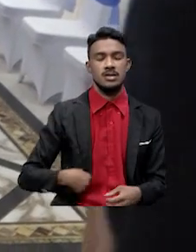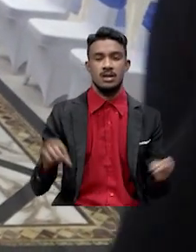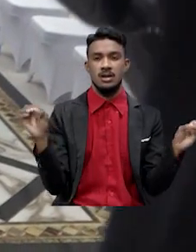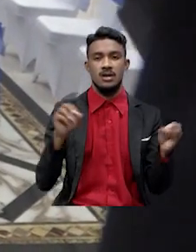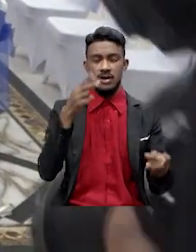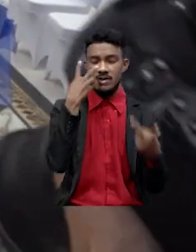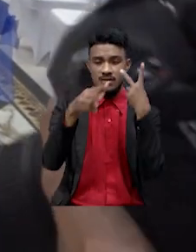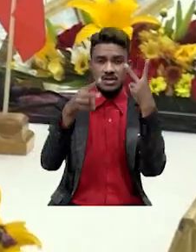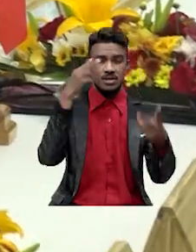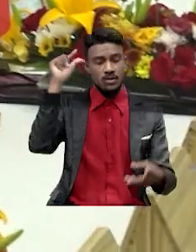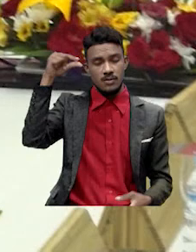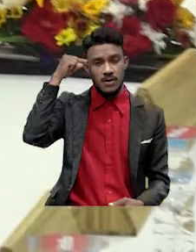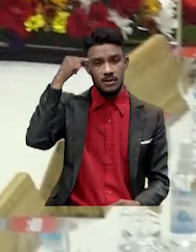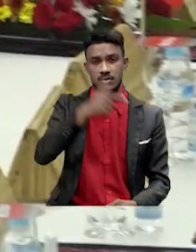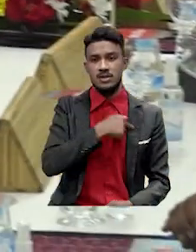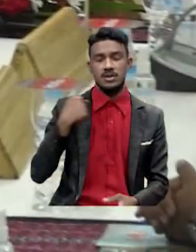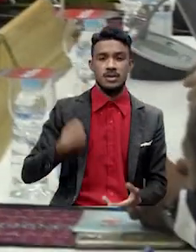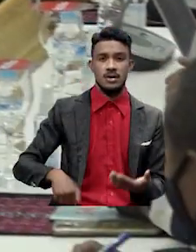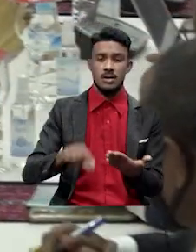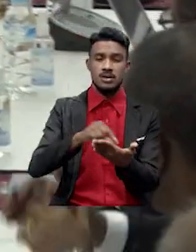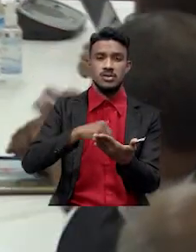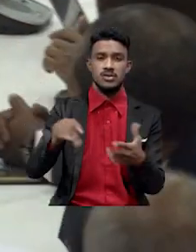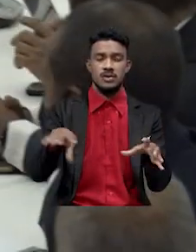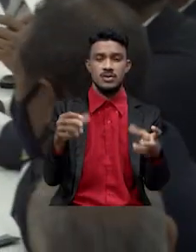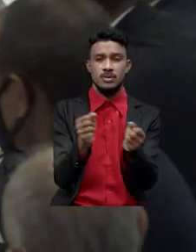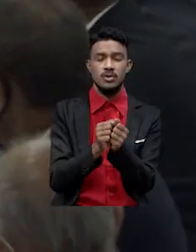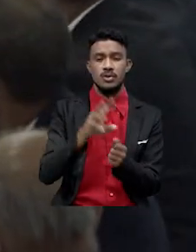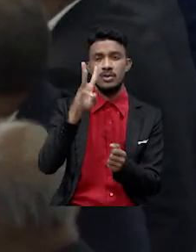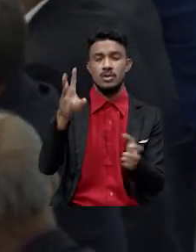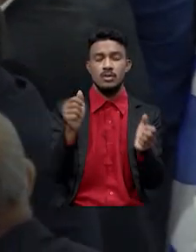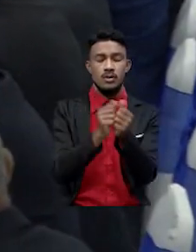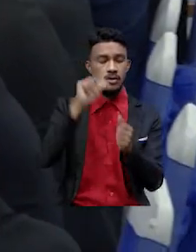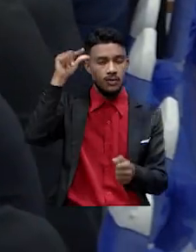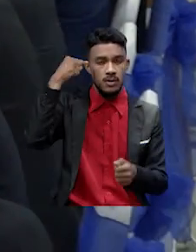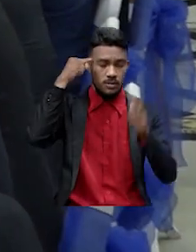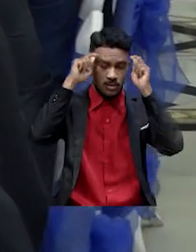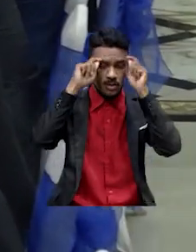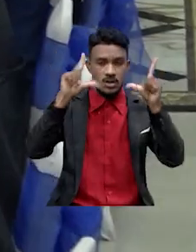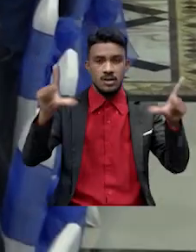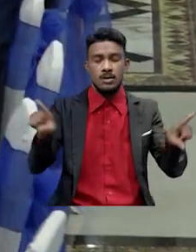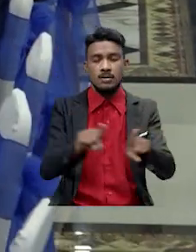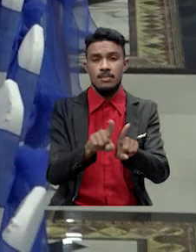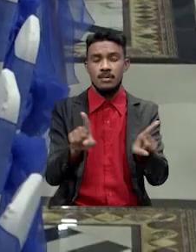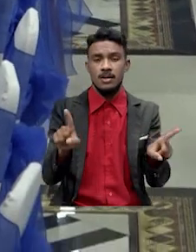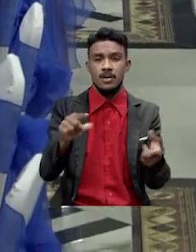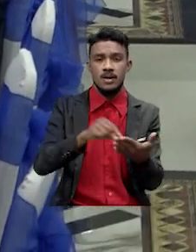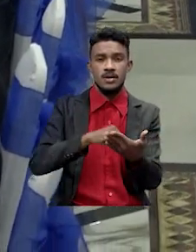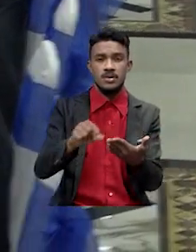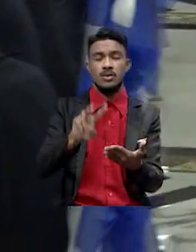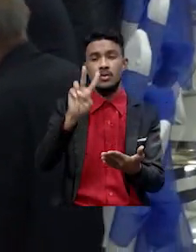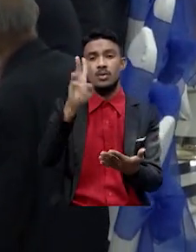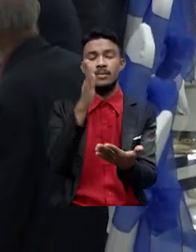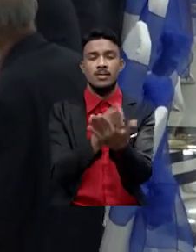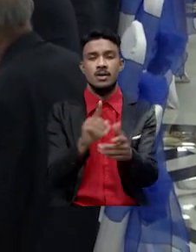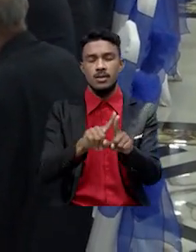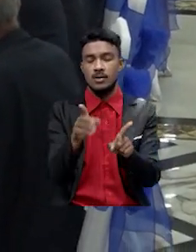governante China nian mai Timor Leste, atua sina acordo cooperação nen ho governo Timor Leste, mai be acordo cooperação rua cancelatia. Ho